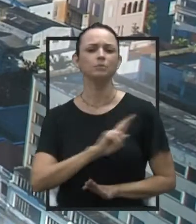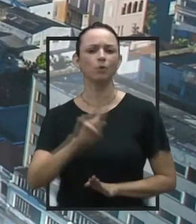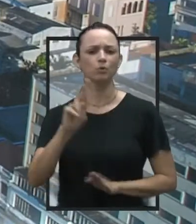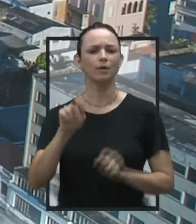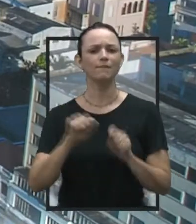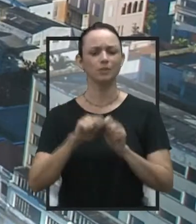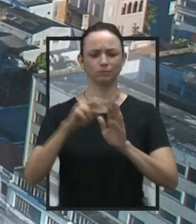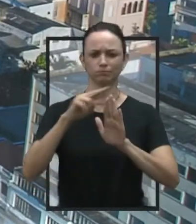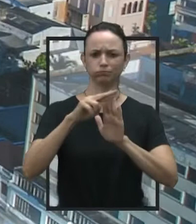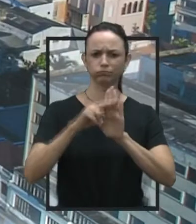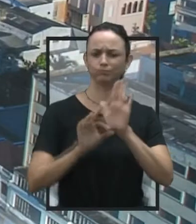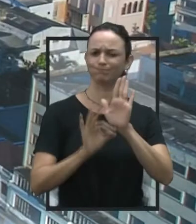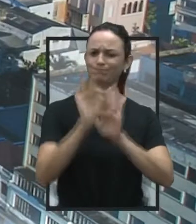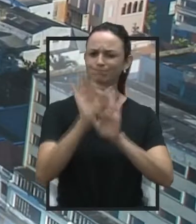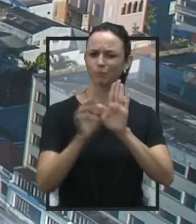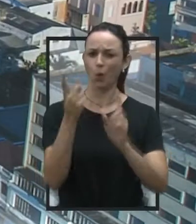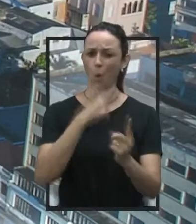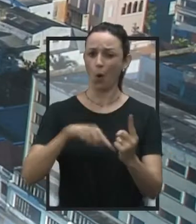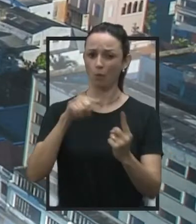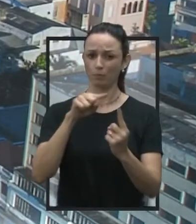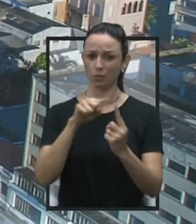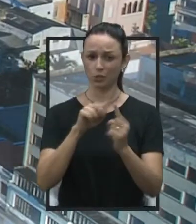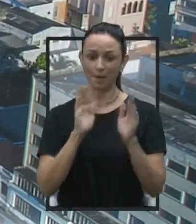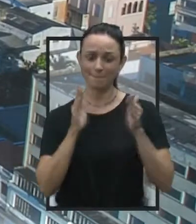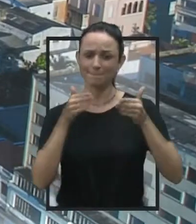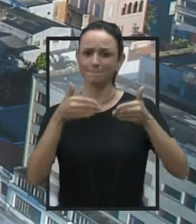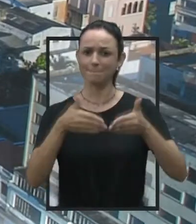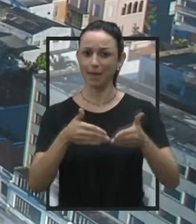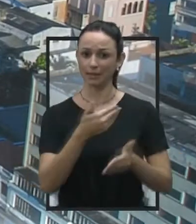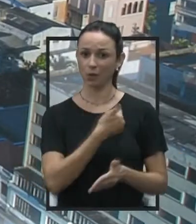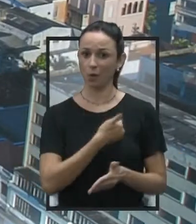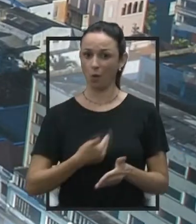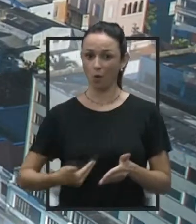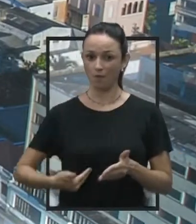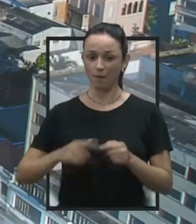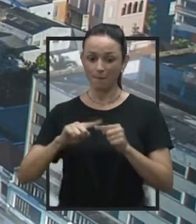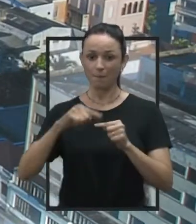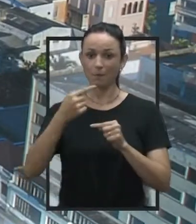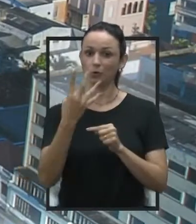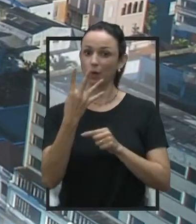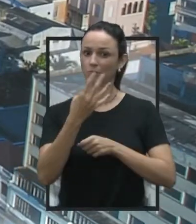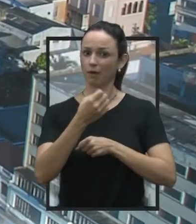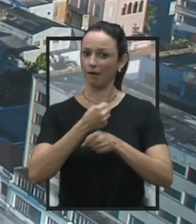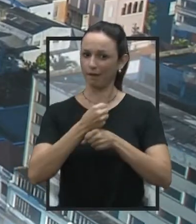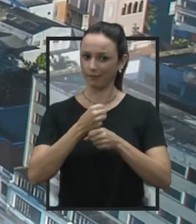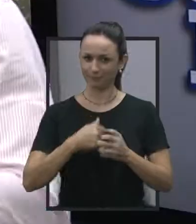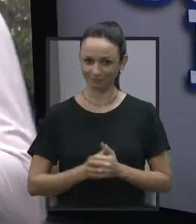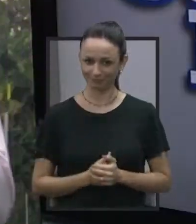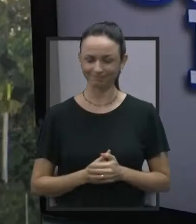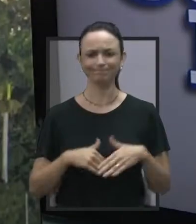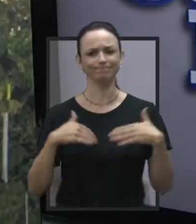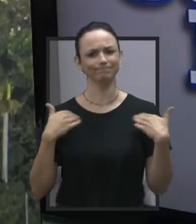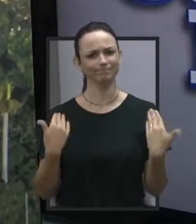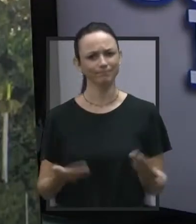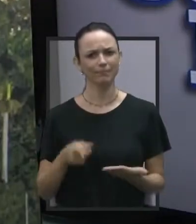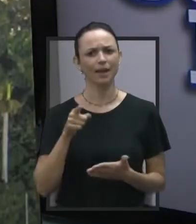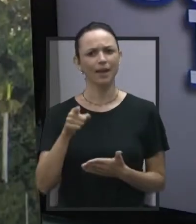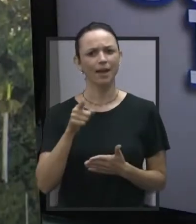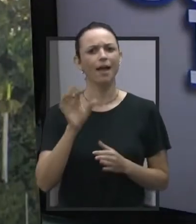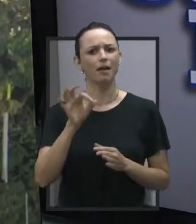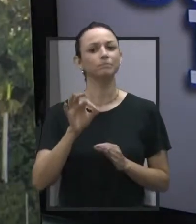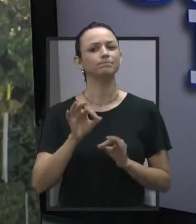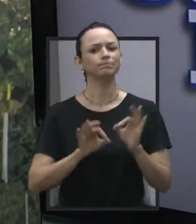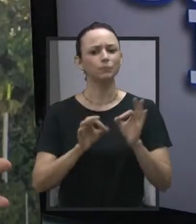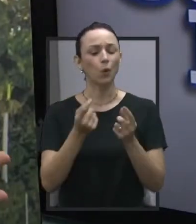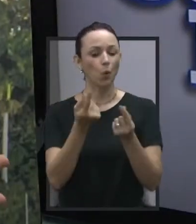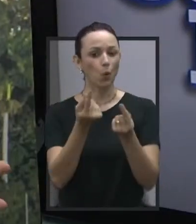traçar as diretrizes, os objetivos e as metas do governo para os próximos 4 anos. É uma peça